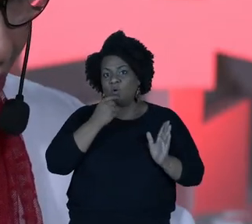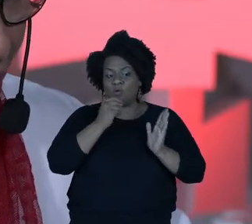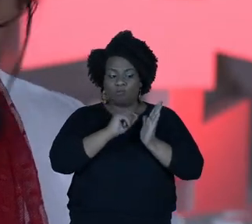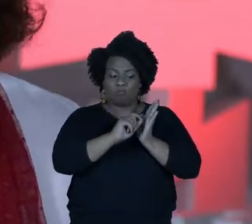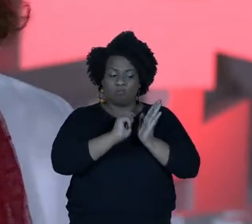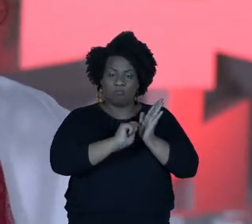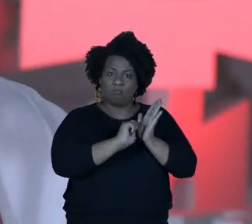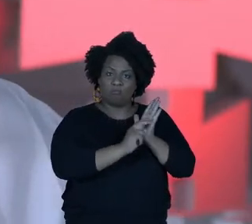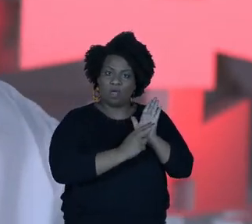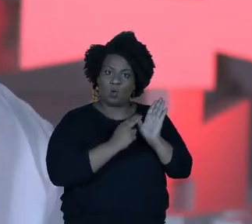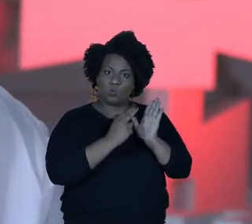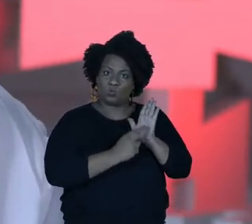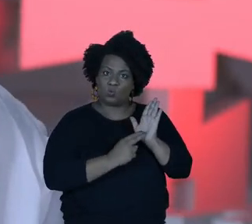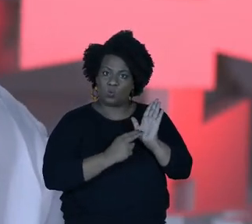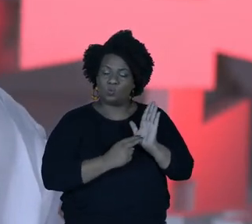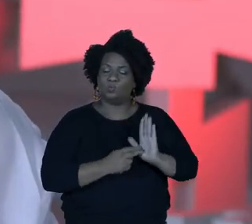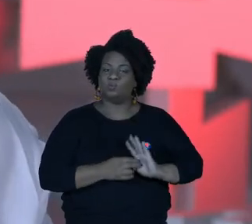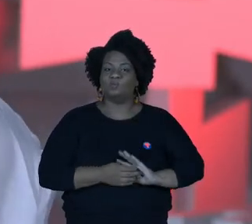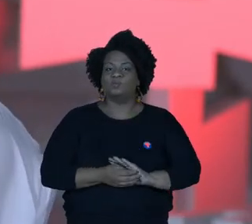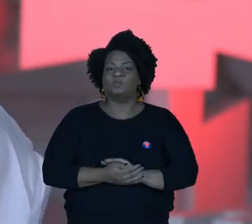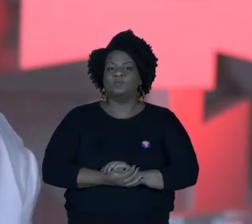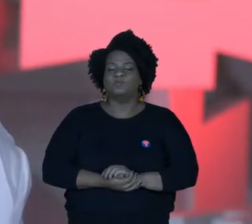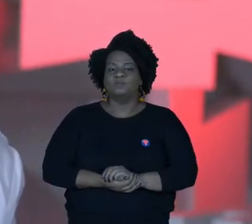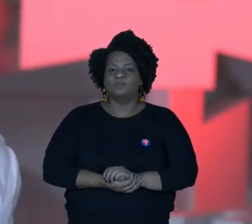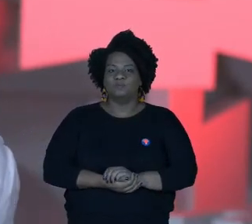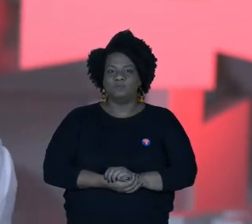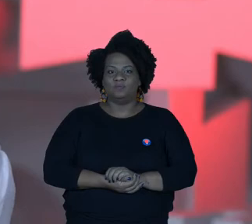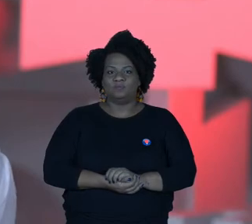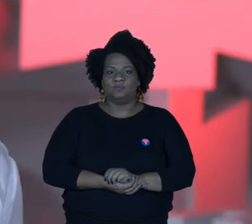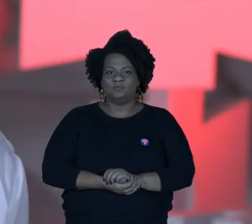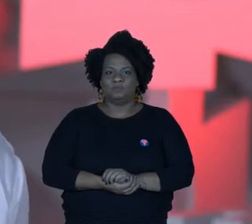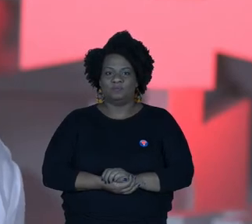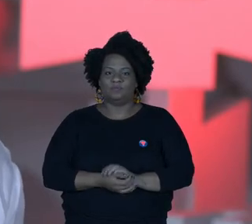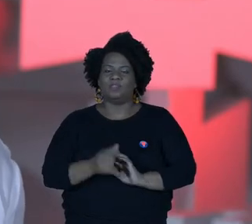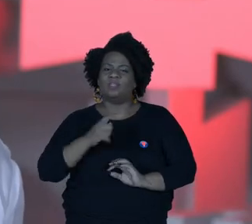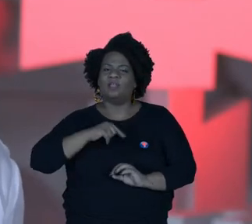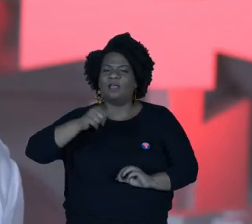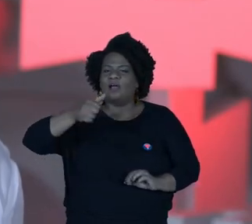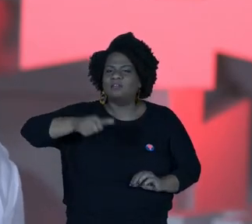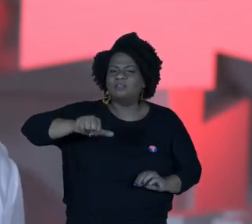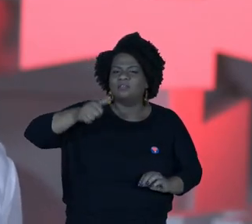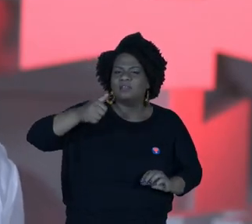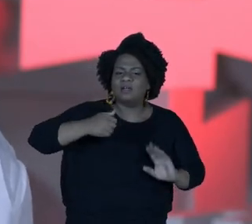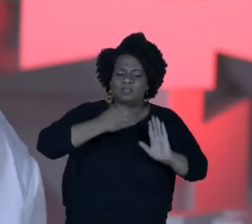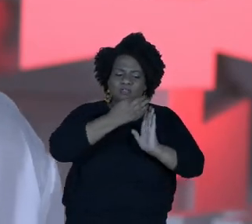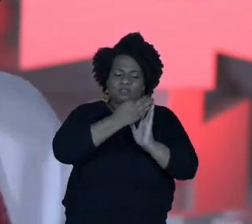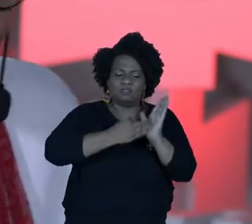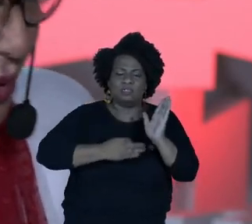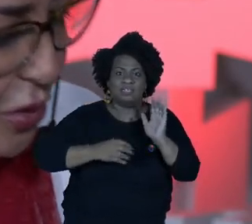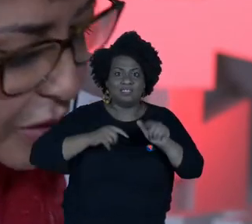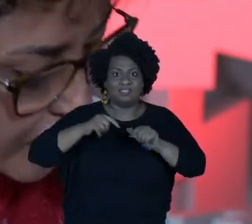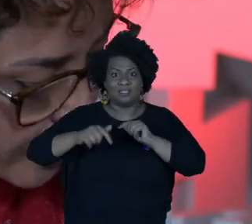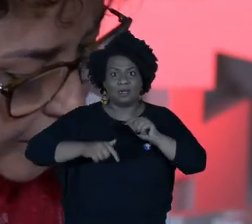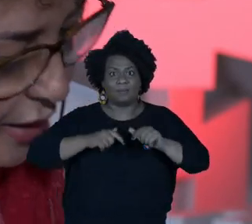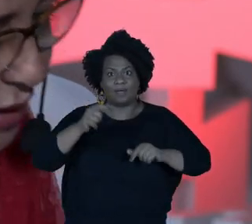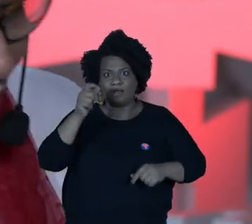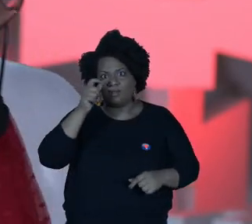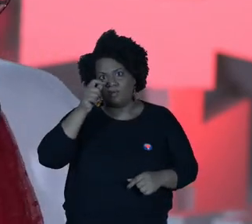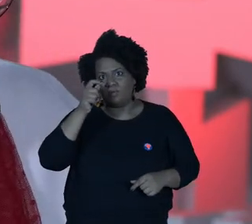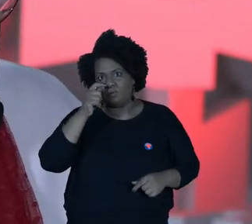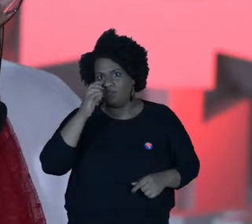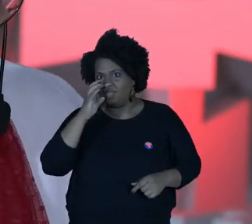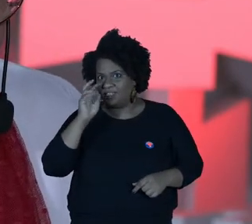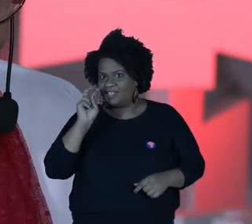que faz uma análise desse trabalho muito interessante.